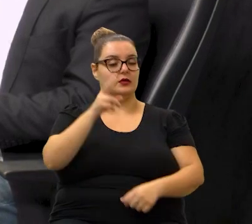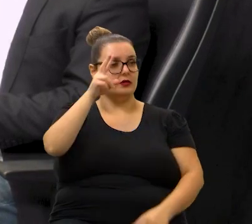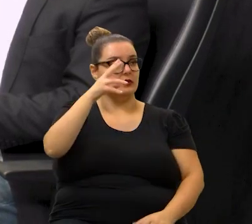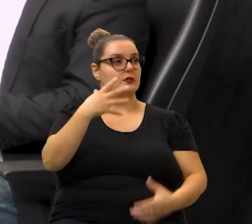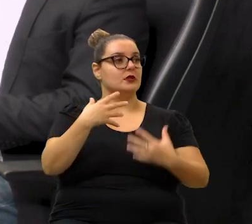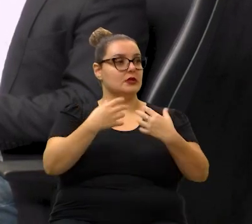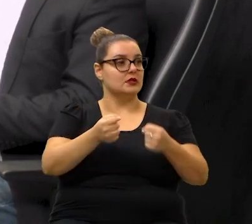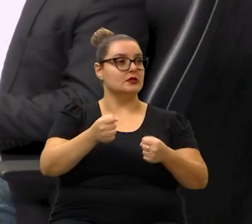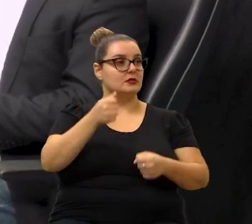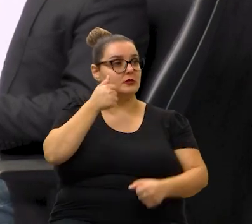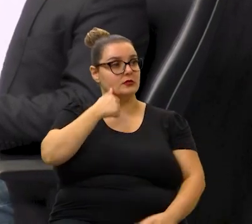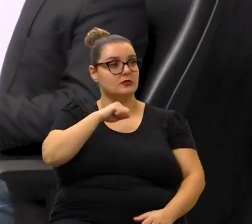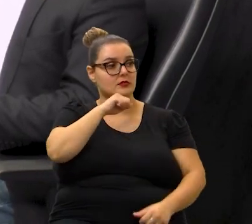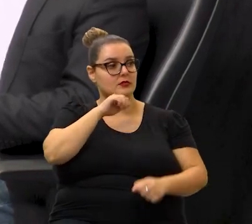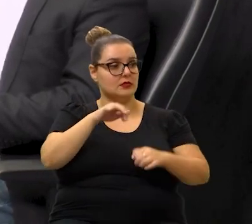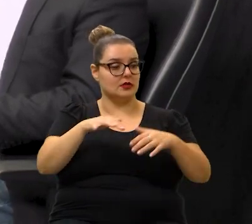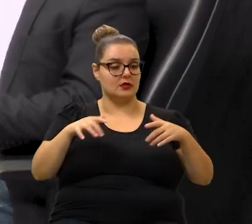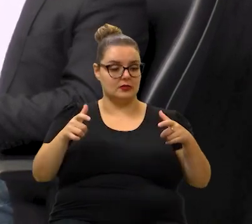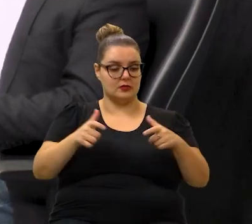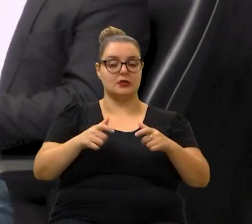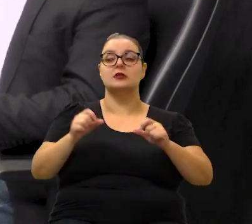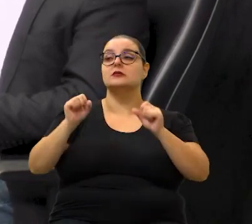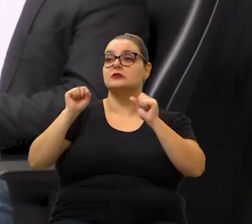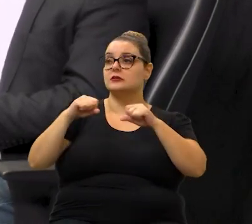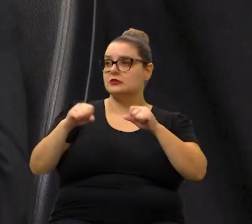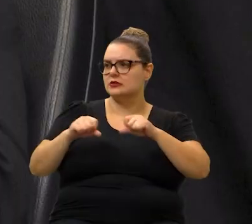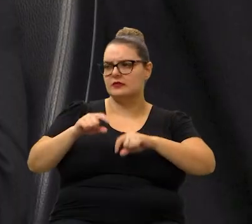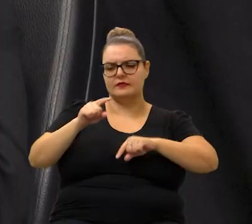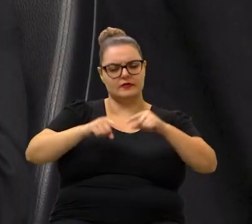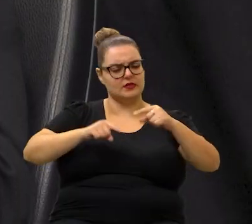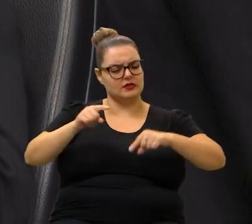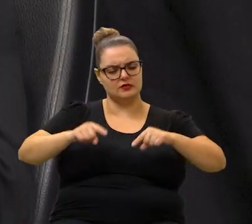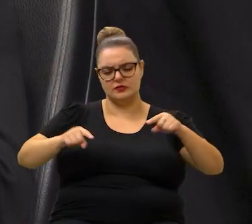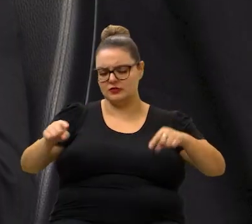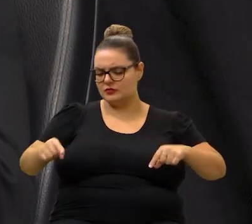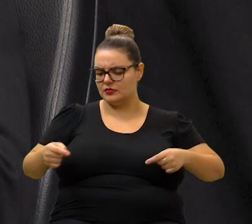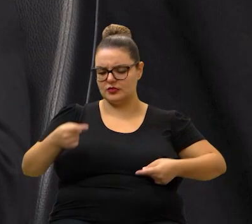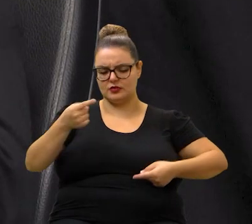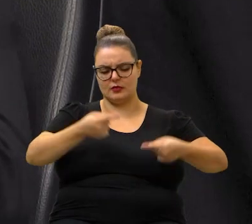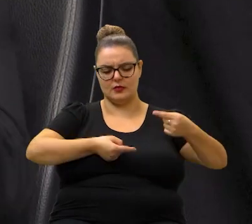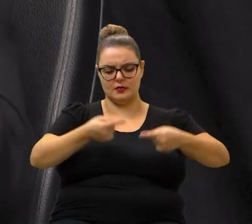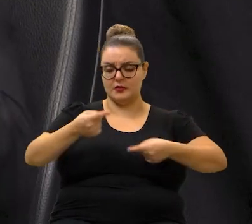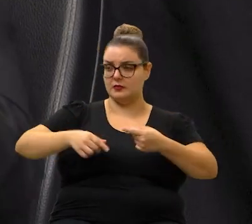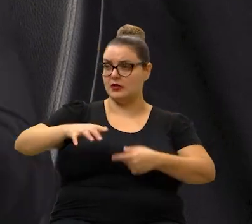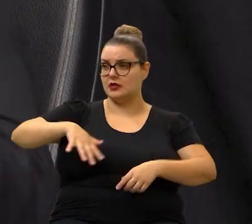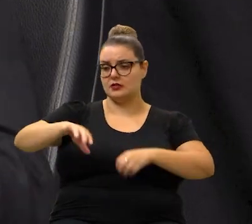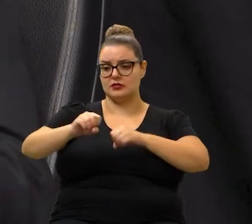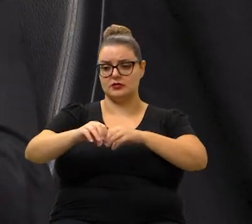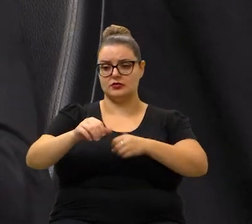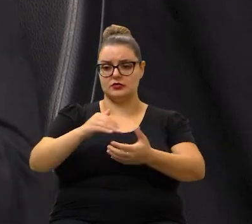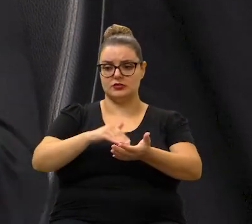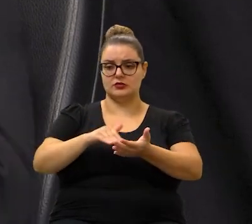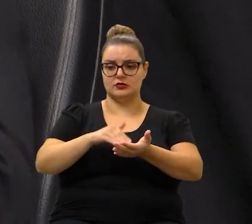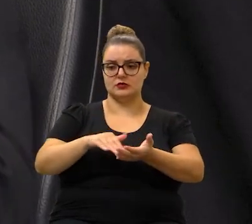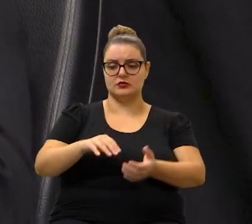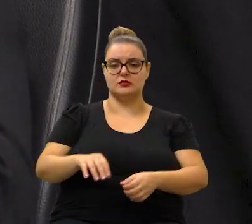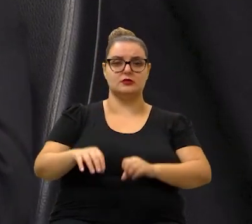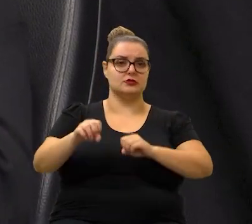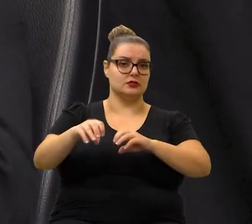muitas vezes no plenarinho e tudo mais sim muitas discussões na área da Educação junto na época ao secretário de